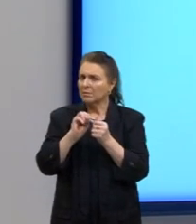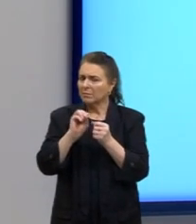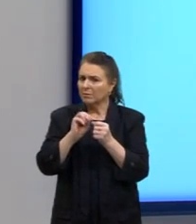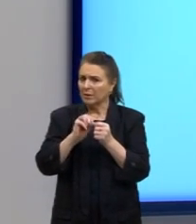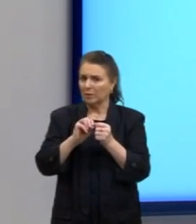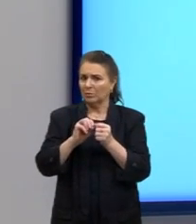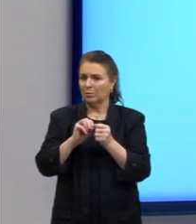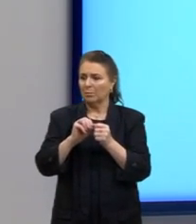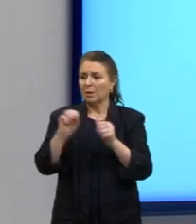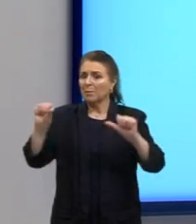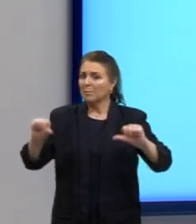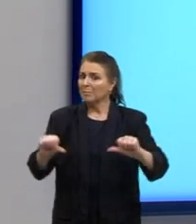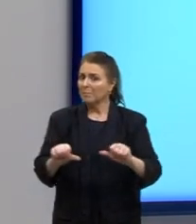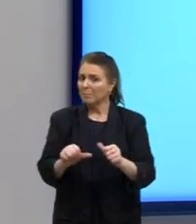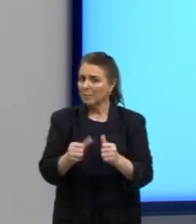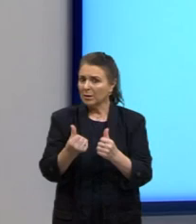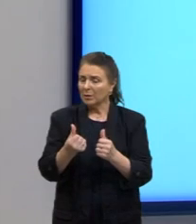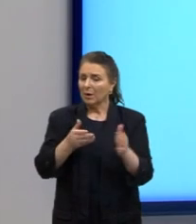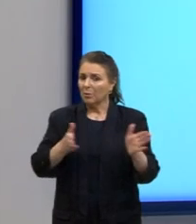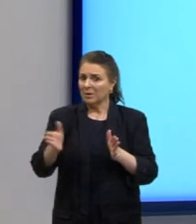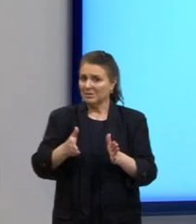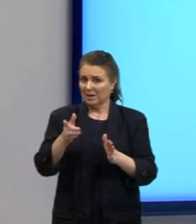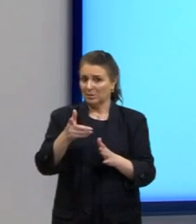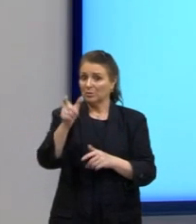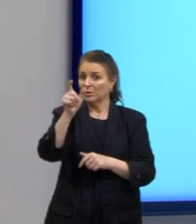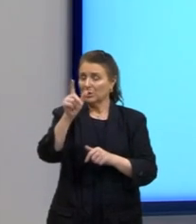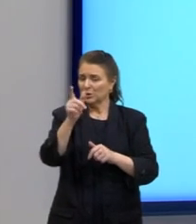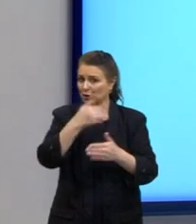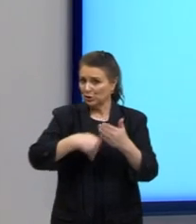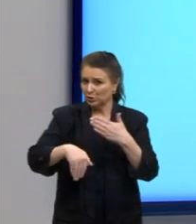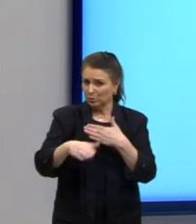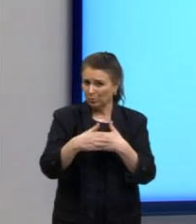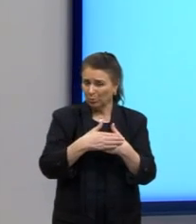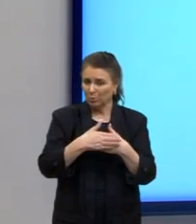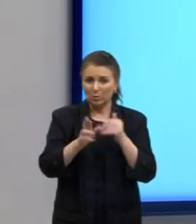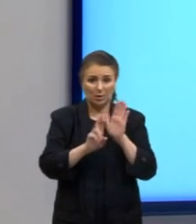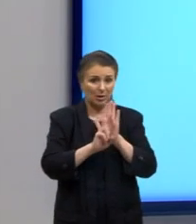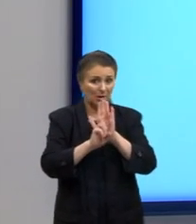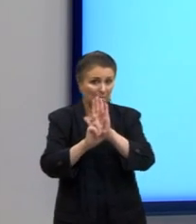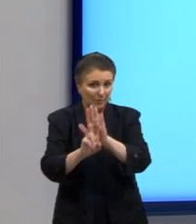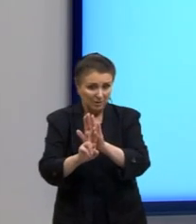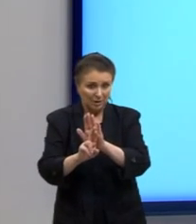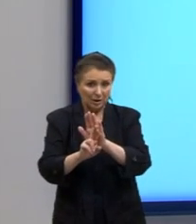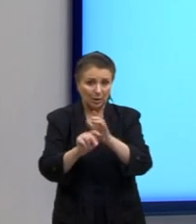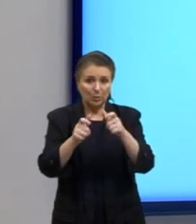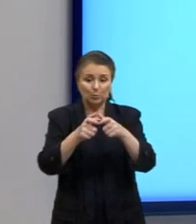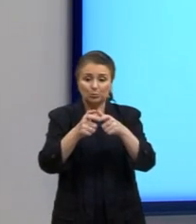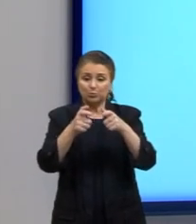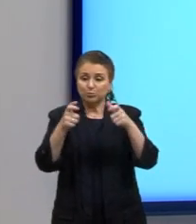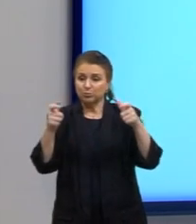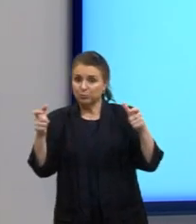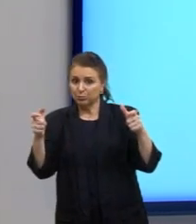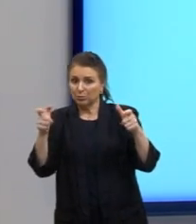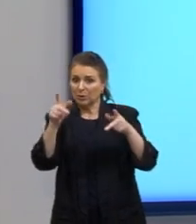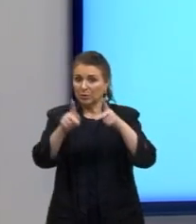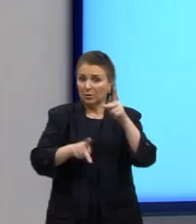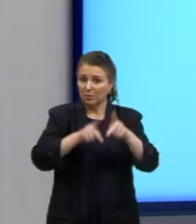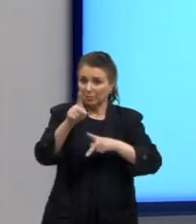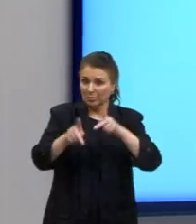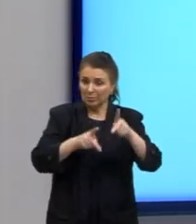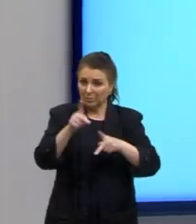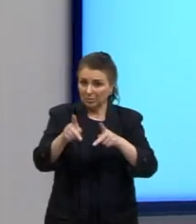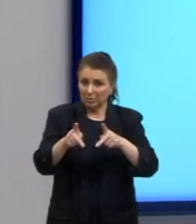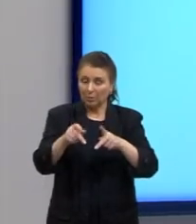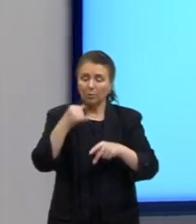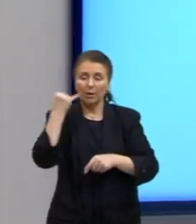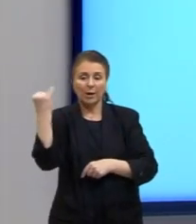os quais representam a maior parte da população é uma importante ferramenta na